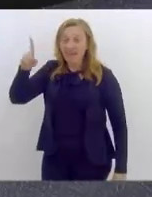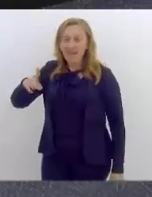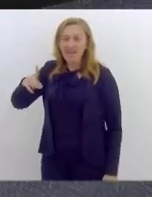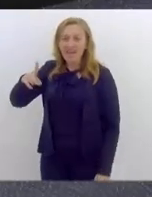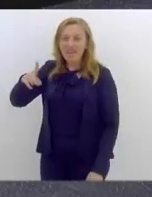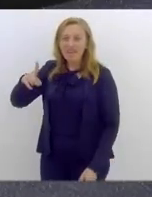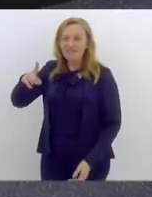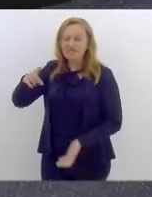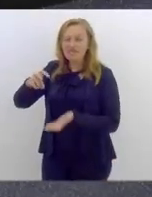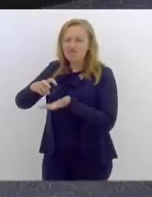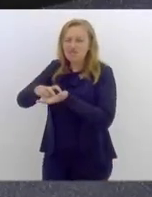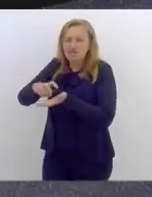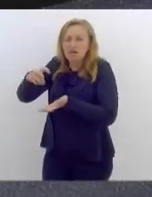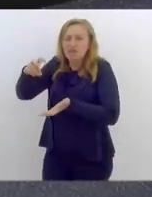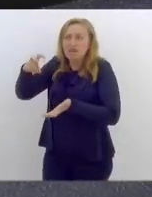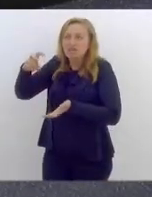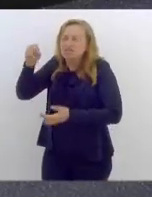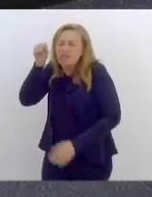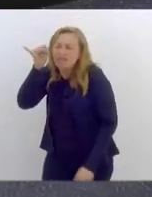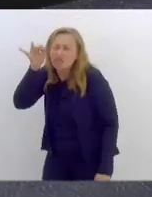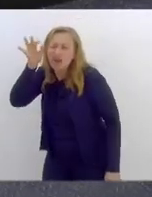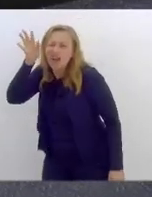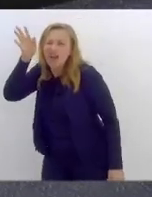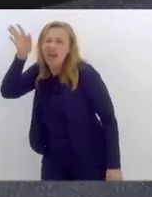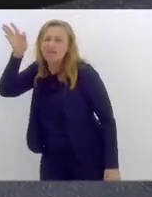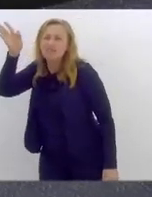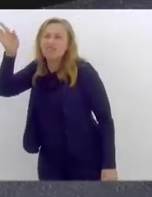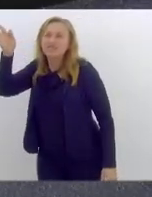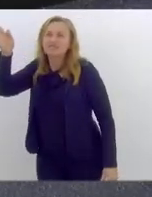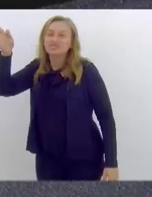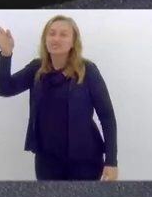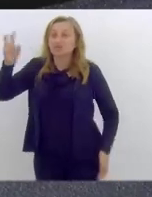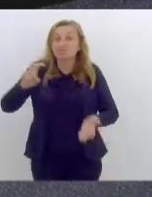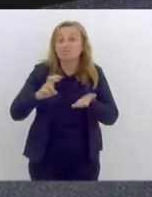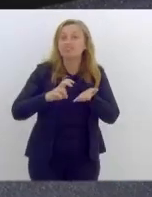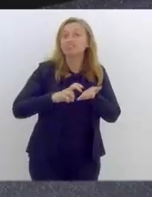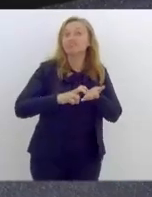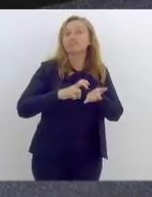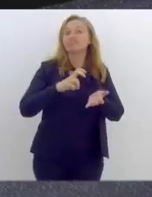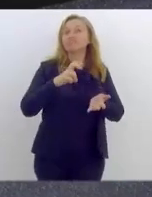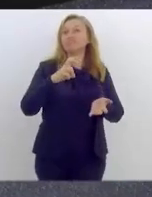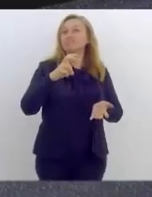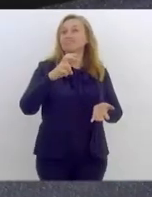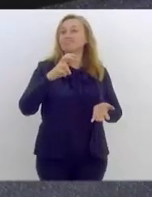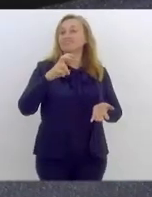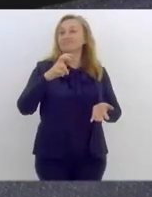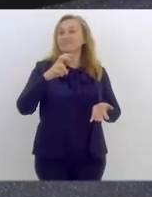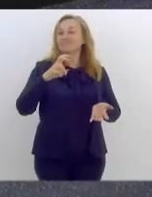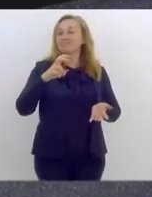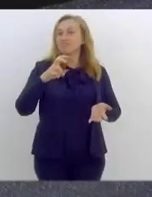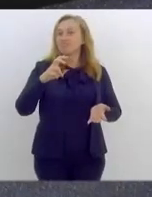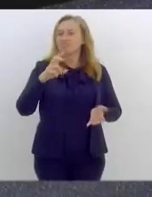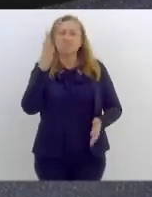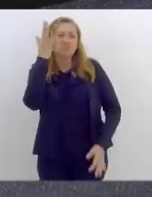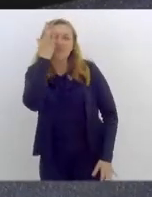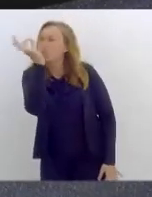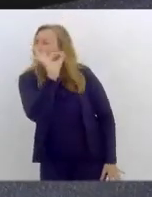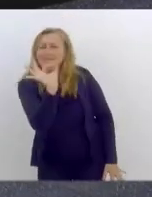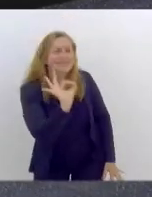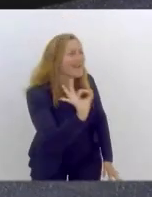é de madrugada, é de manhã, Não sei mais